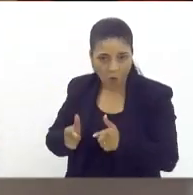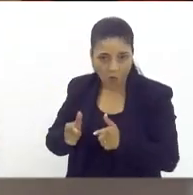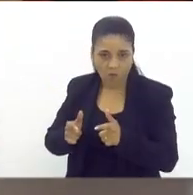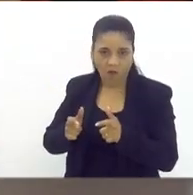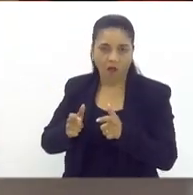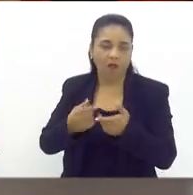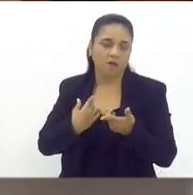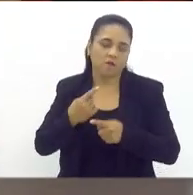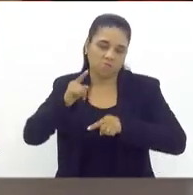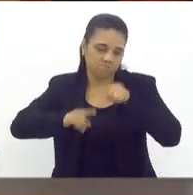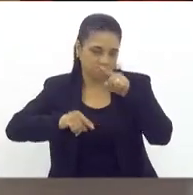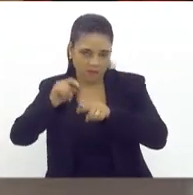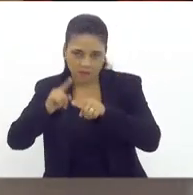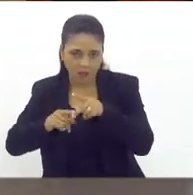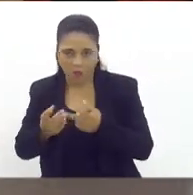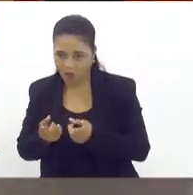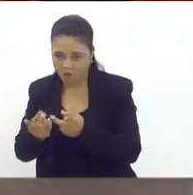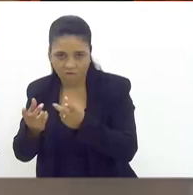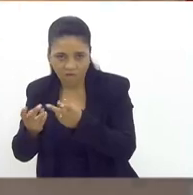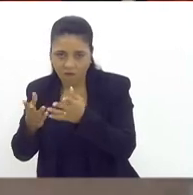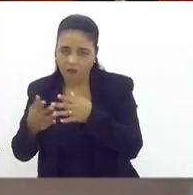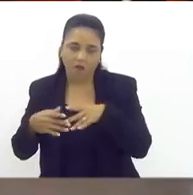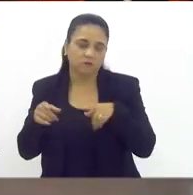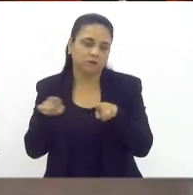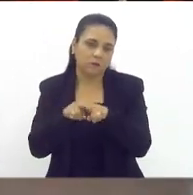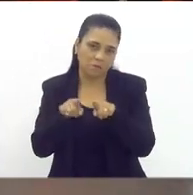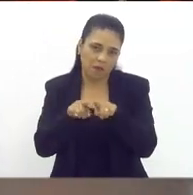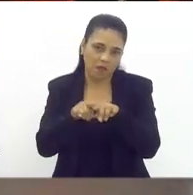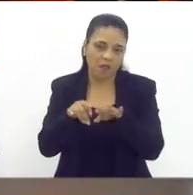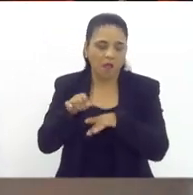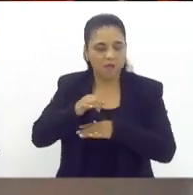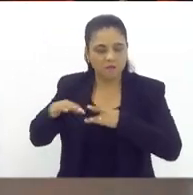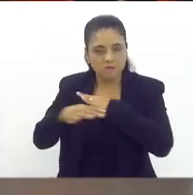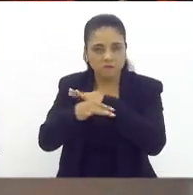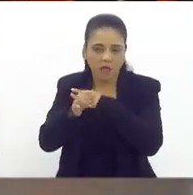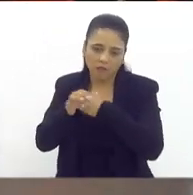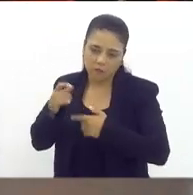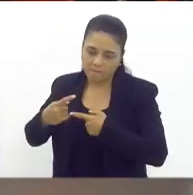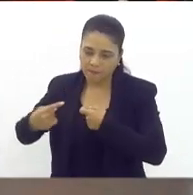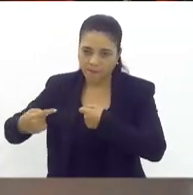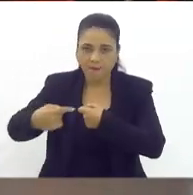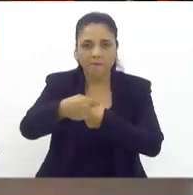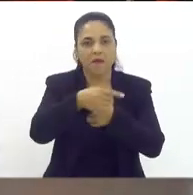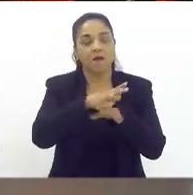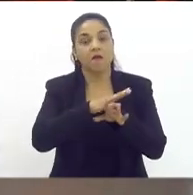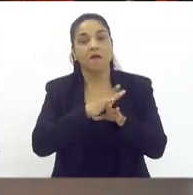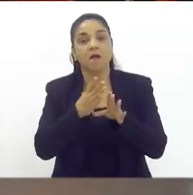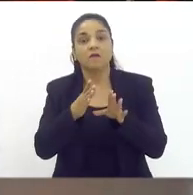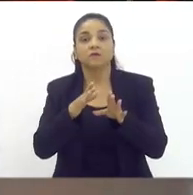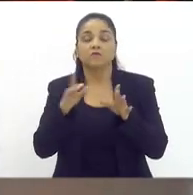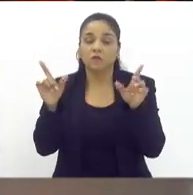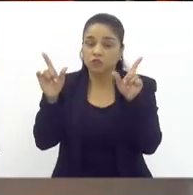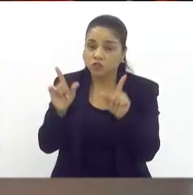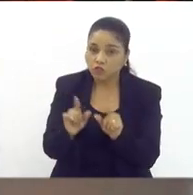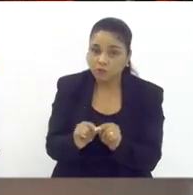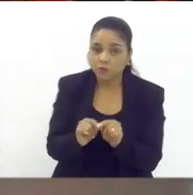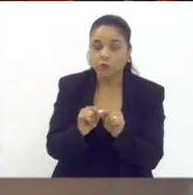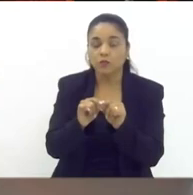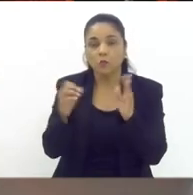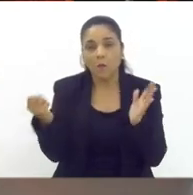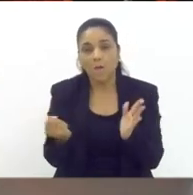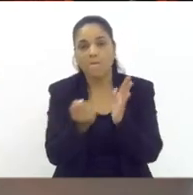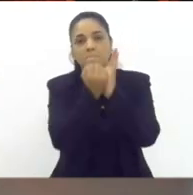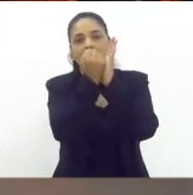insumos e de e de equipamentos enfim para todas as cidades da região Isso foi para amenizar já o impacto daquele desenho